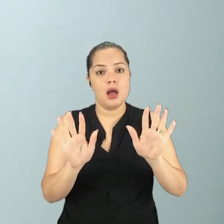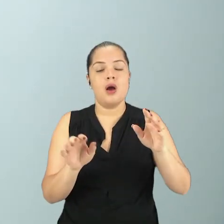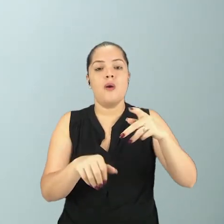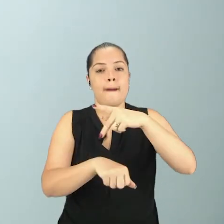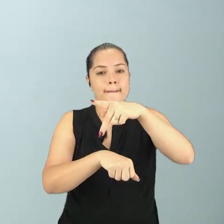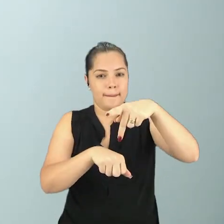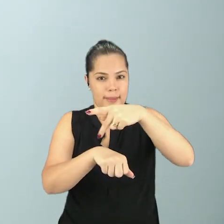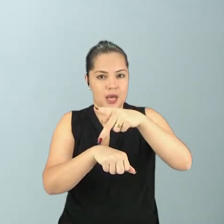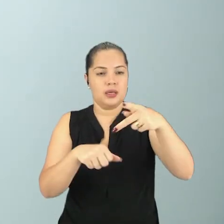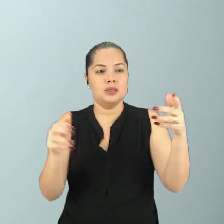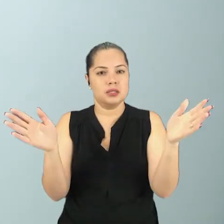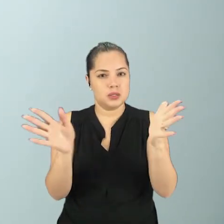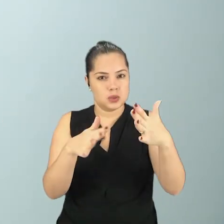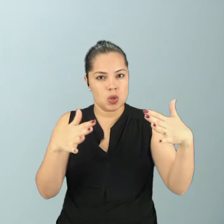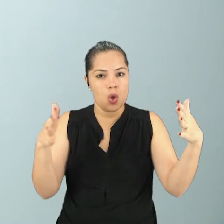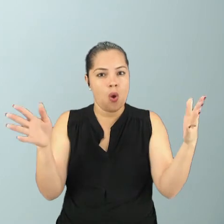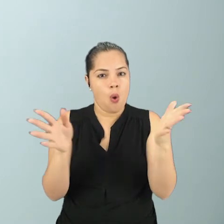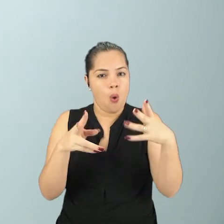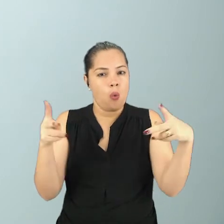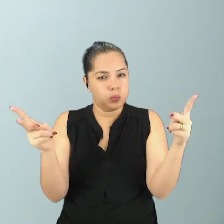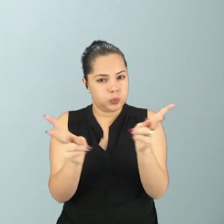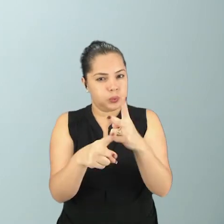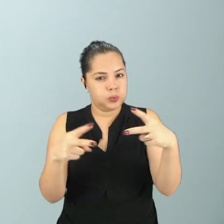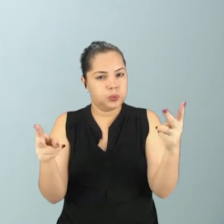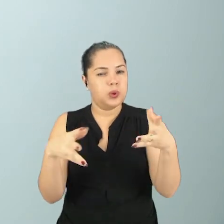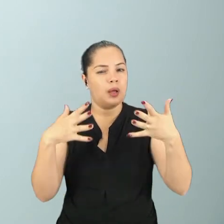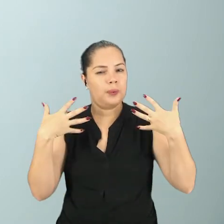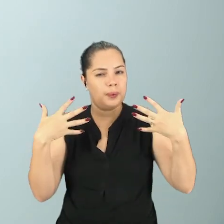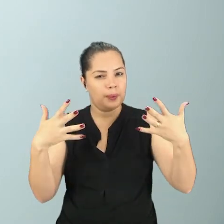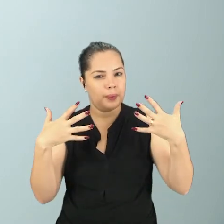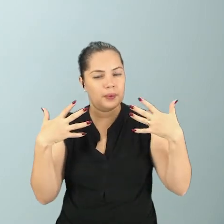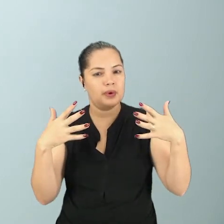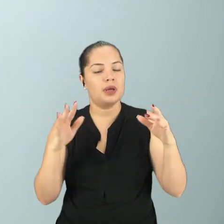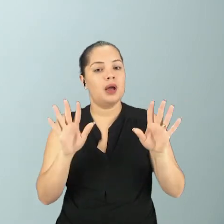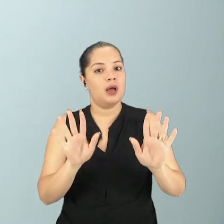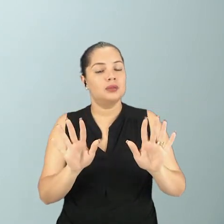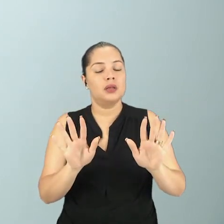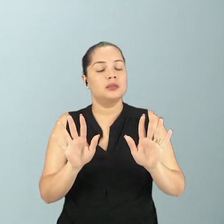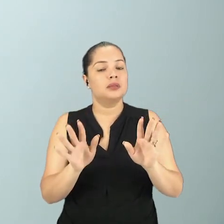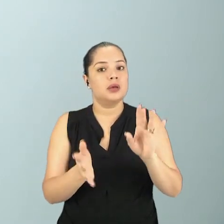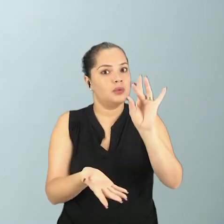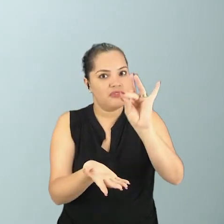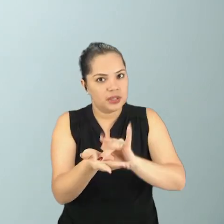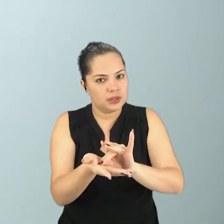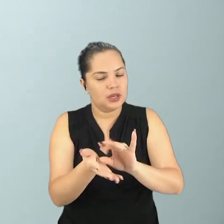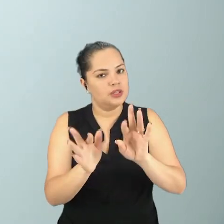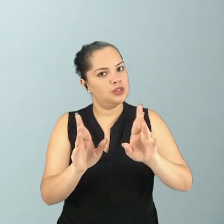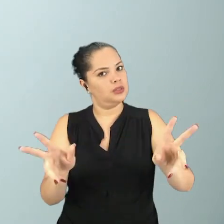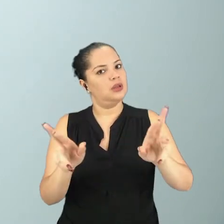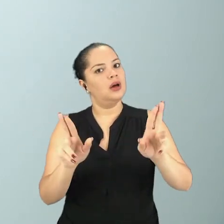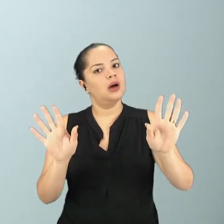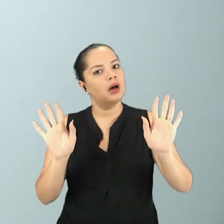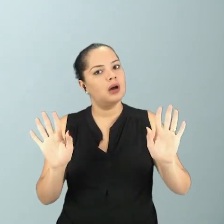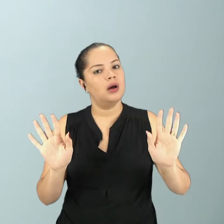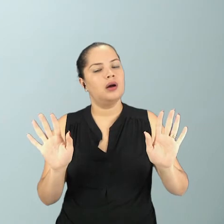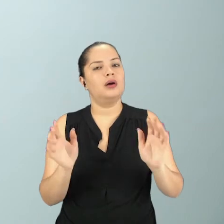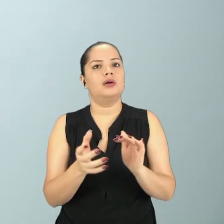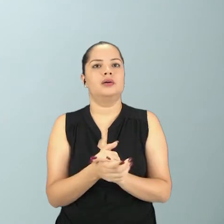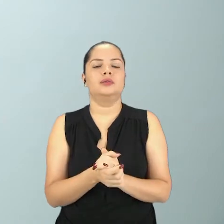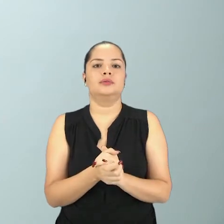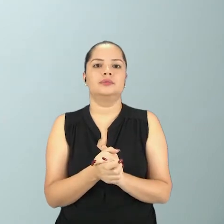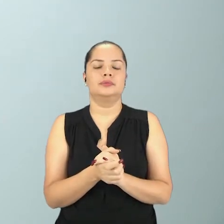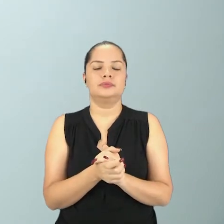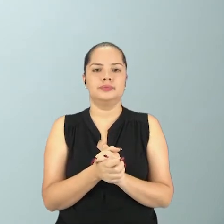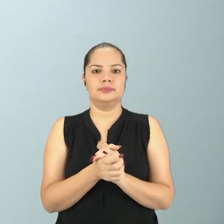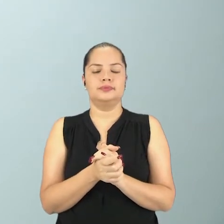não são tão marcadas quanto em países, né, que estão ali próximos dos polos, Europa, por exemplo. Tá? Então, essas estações não são bem demarcadas